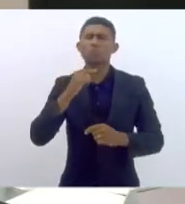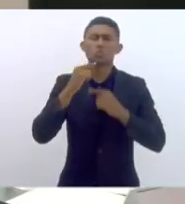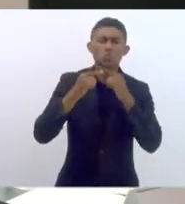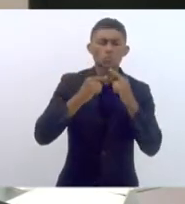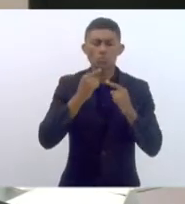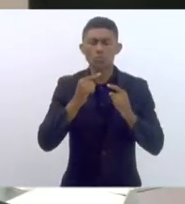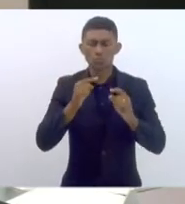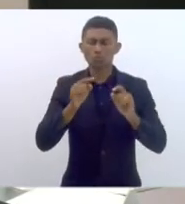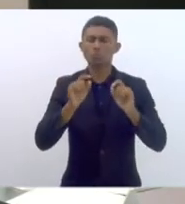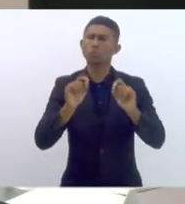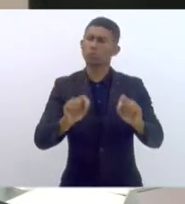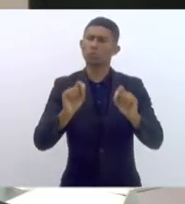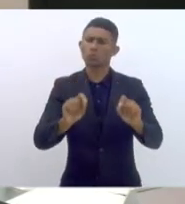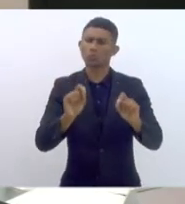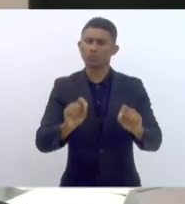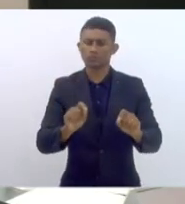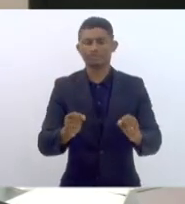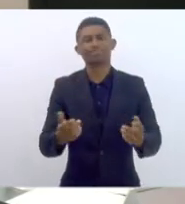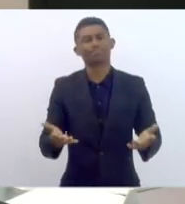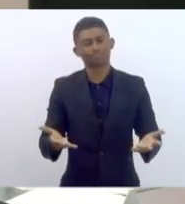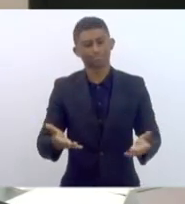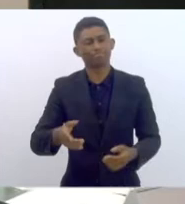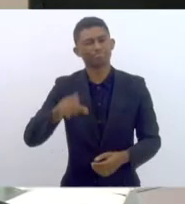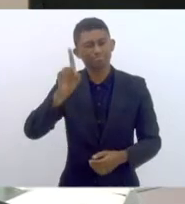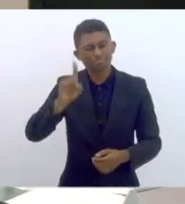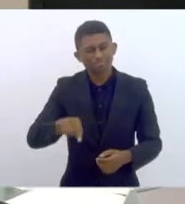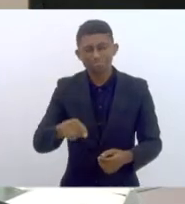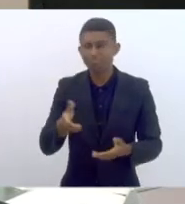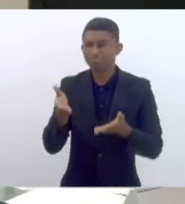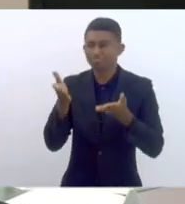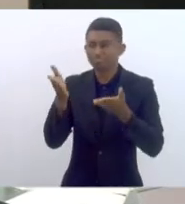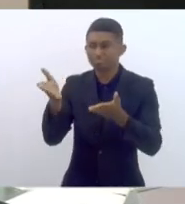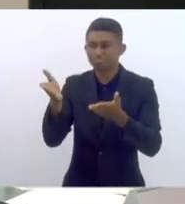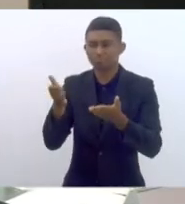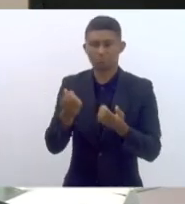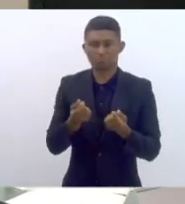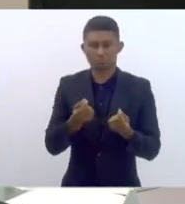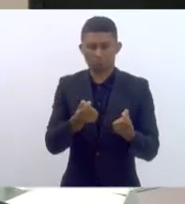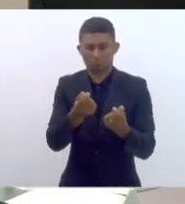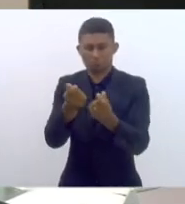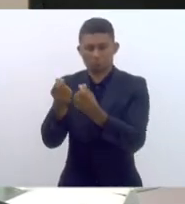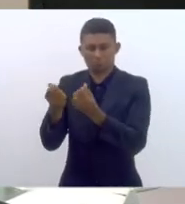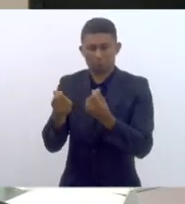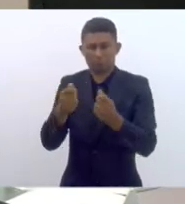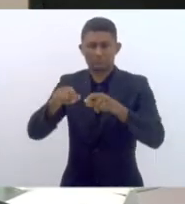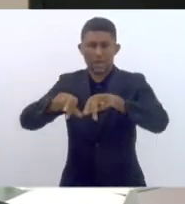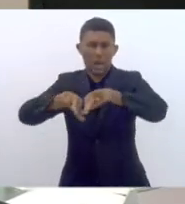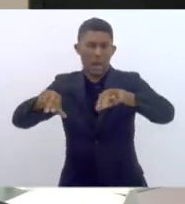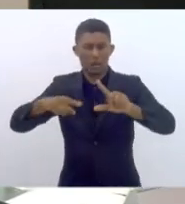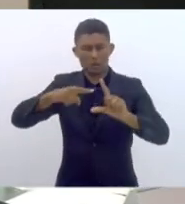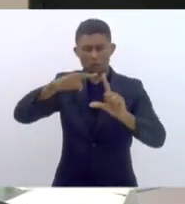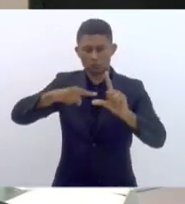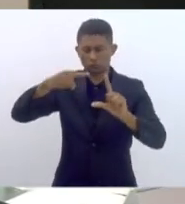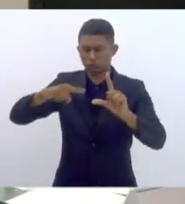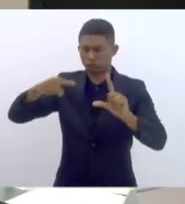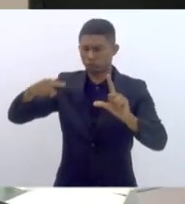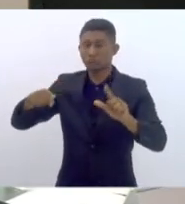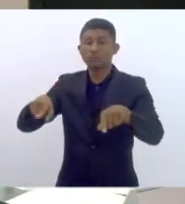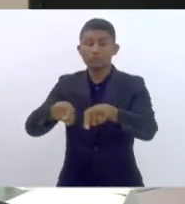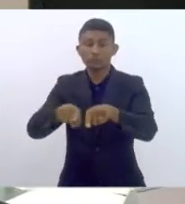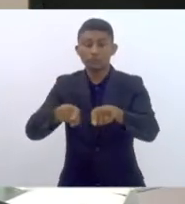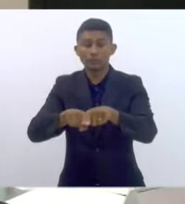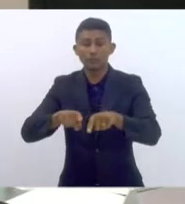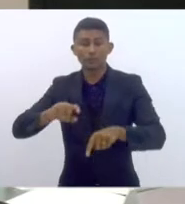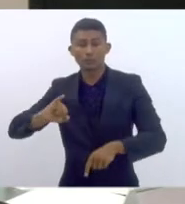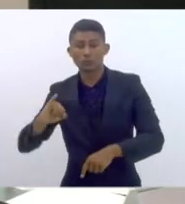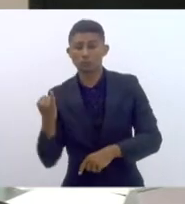principalmente, dos diversos indicadores de correção monetária e de taxa de juros